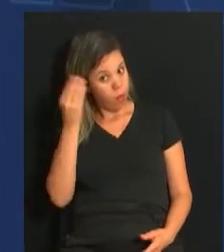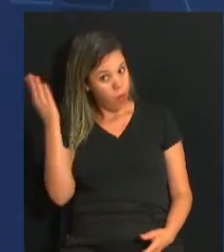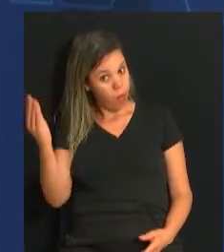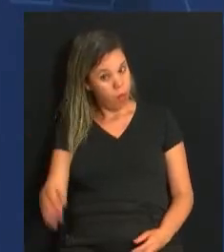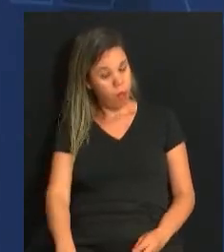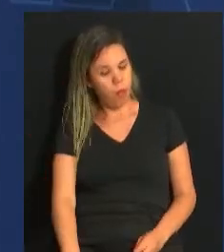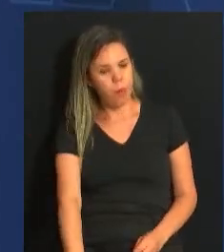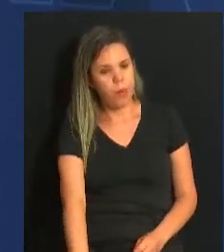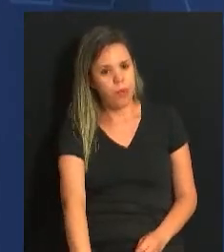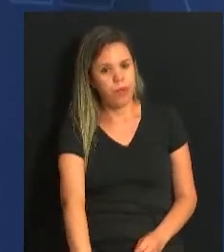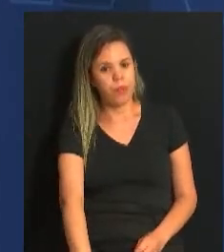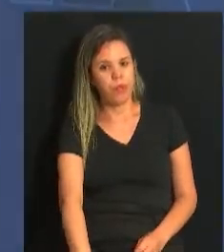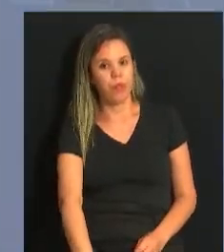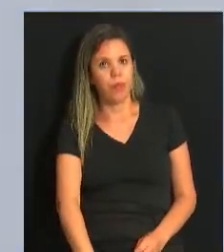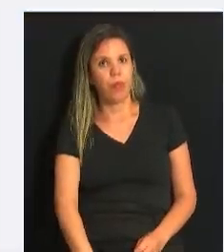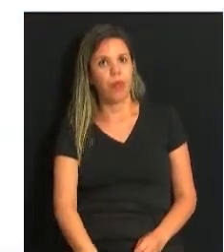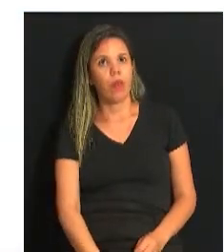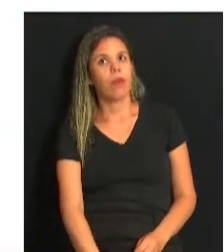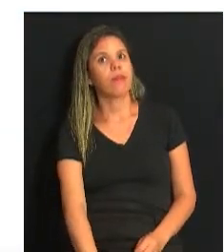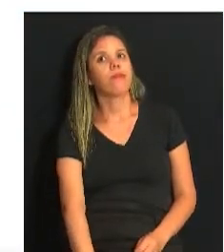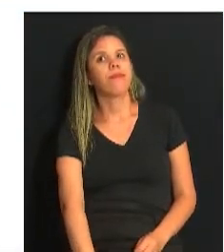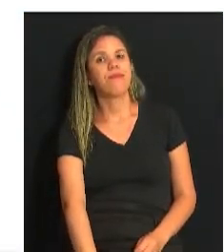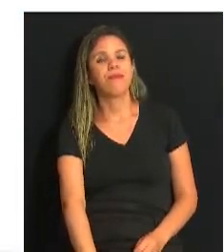profissão E aí